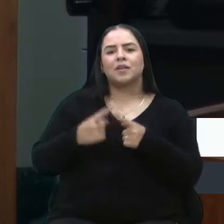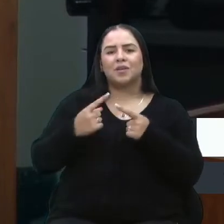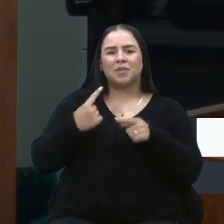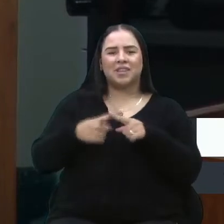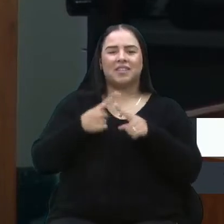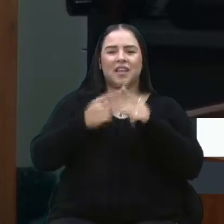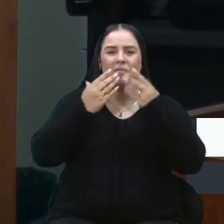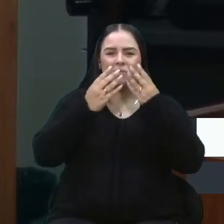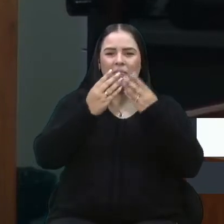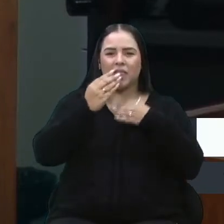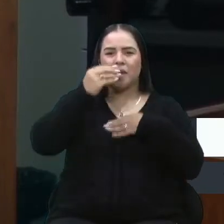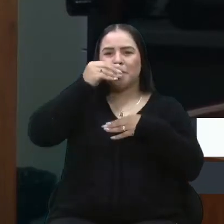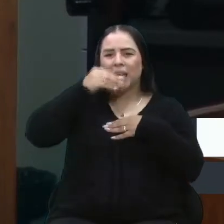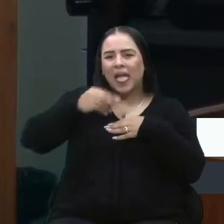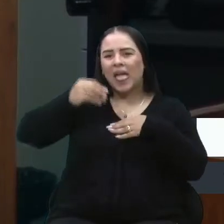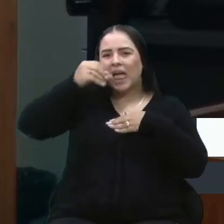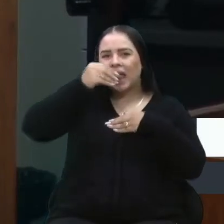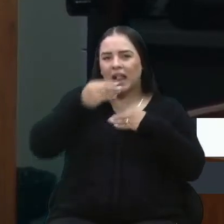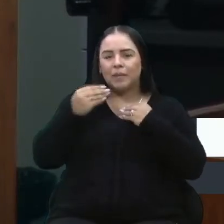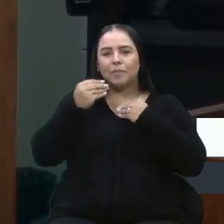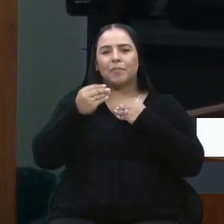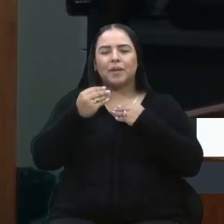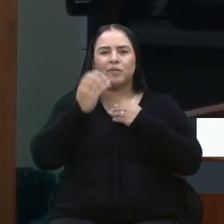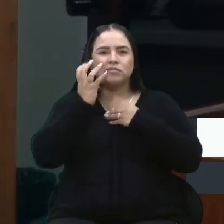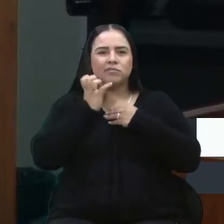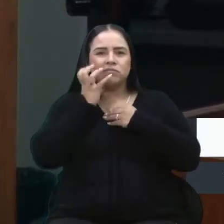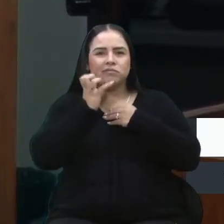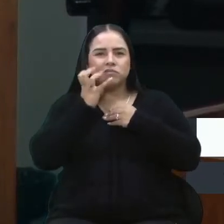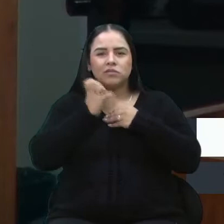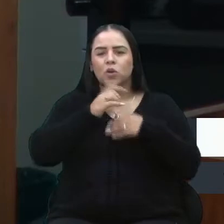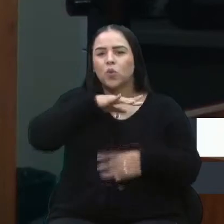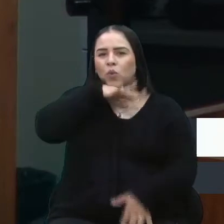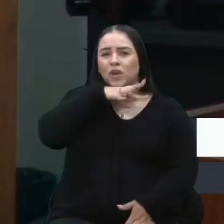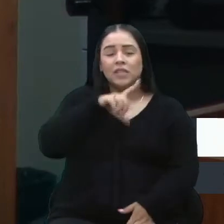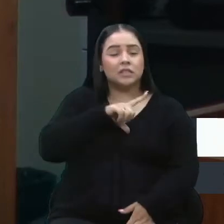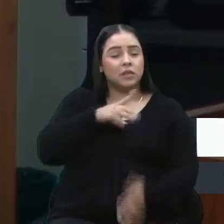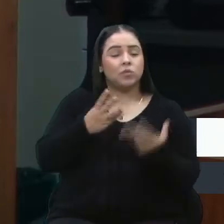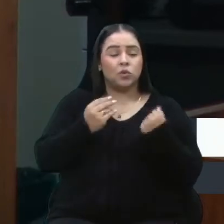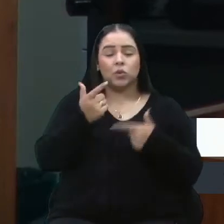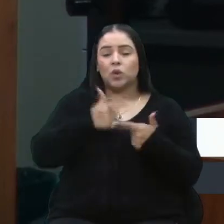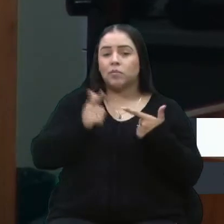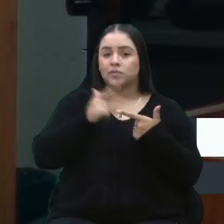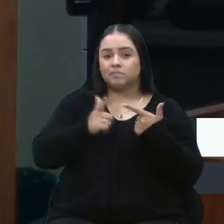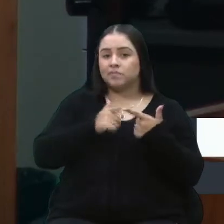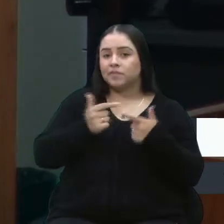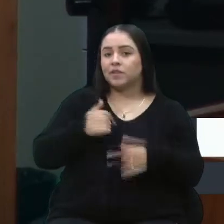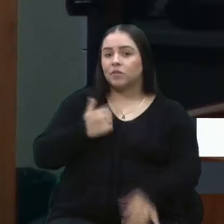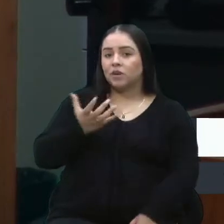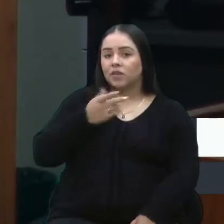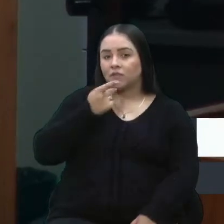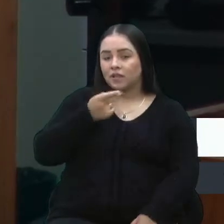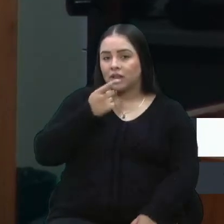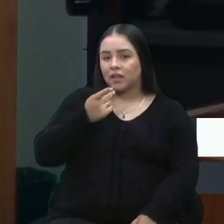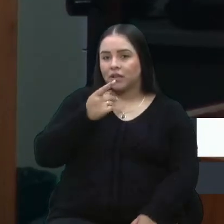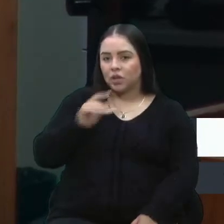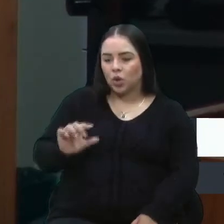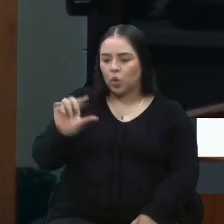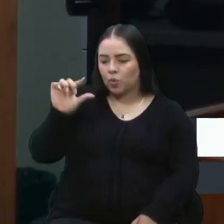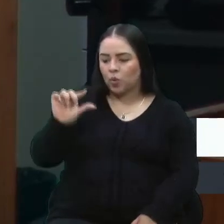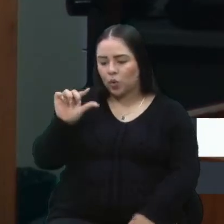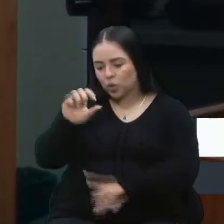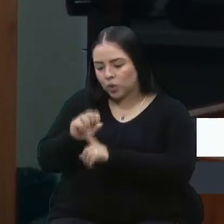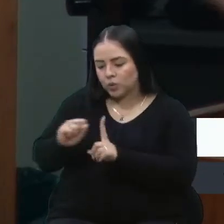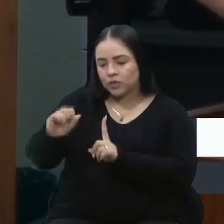babão então diversos problemas então eu queria dizer que enfim parte da sociedade